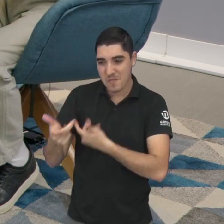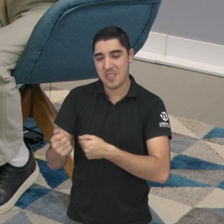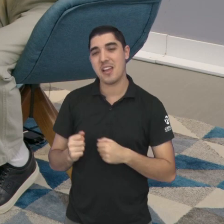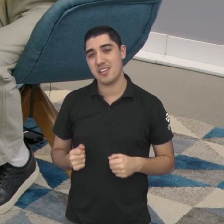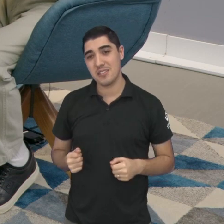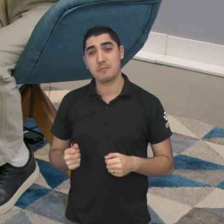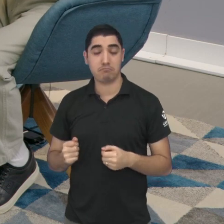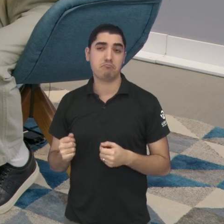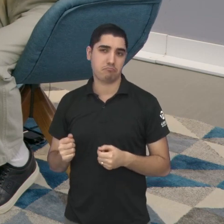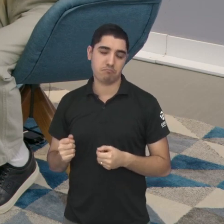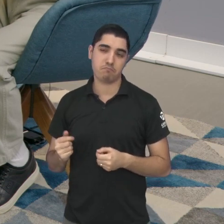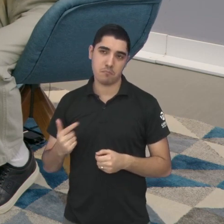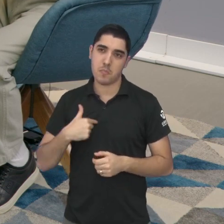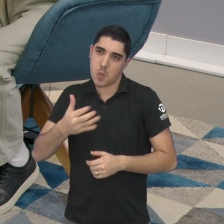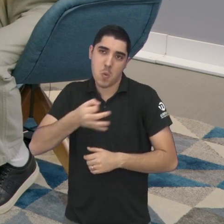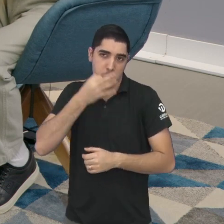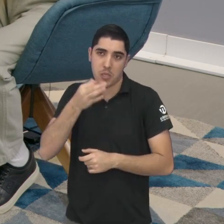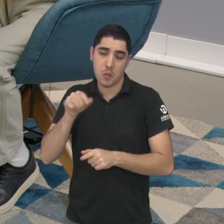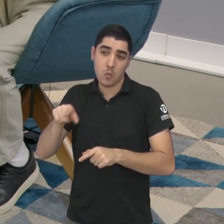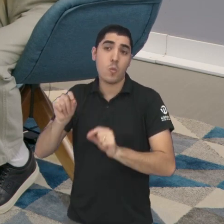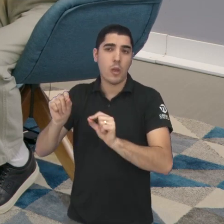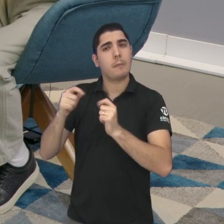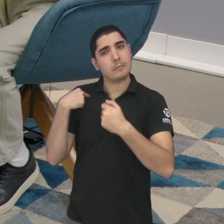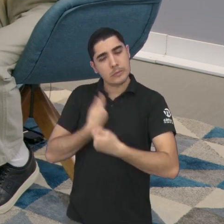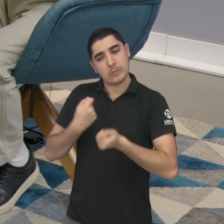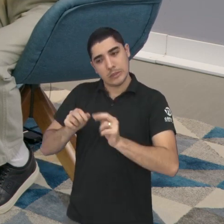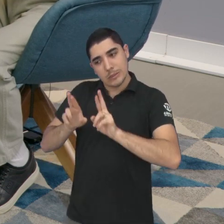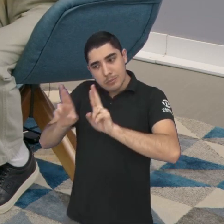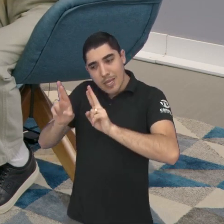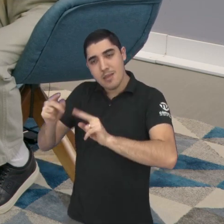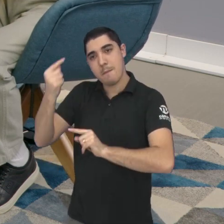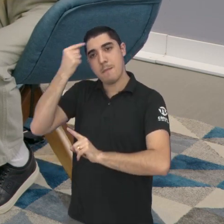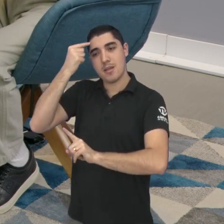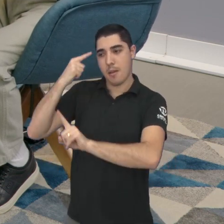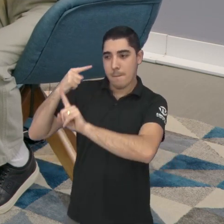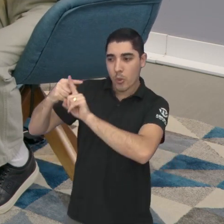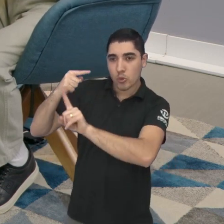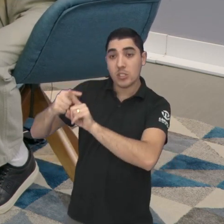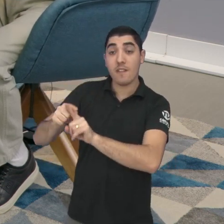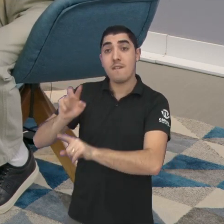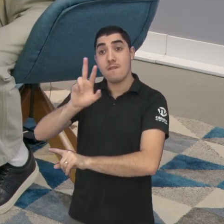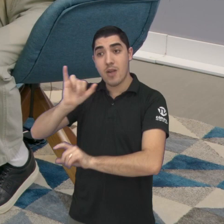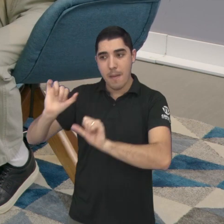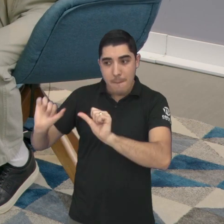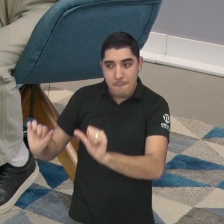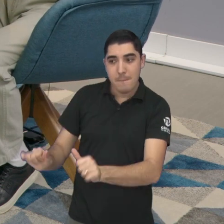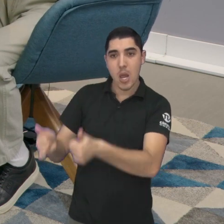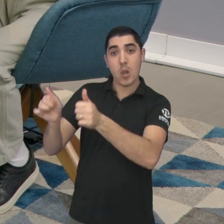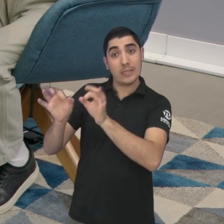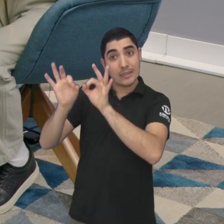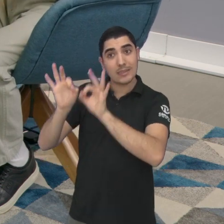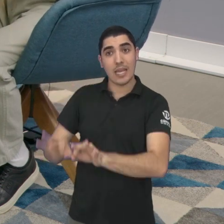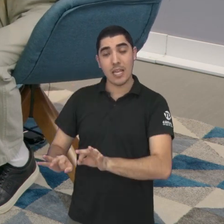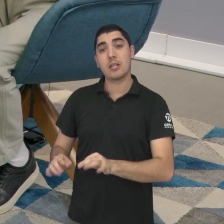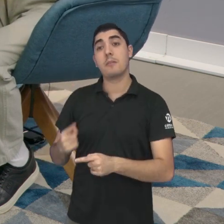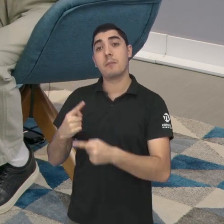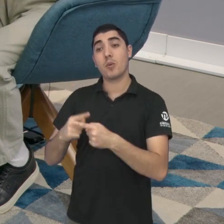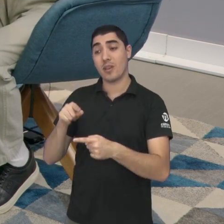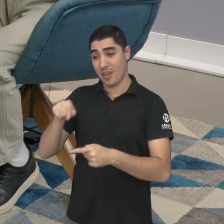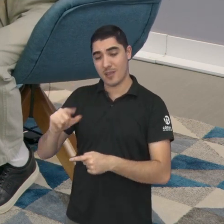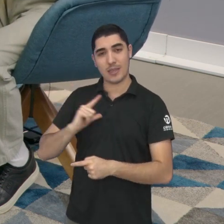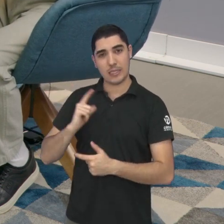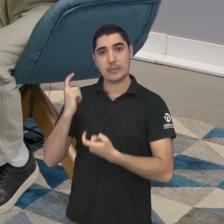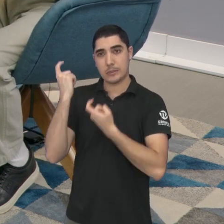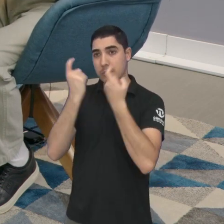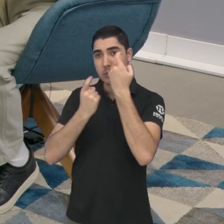E acho que é isso. A gente tem que estar otimista, a gente tem que torcer para que tudo dê certo, para erradicar isso aí. Porque isso preocupa muito,